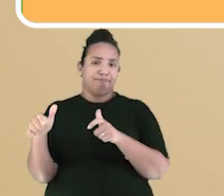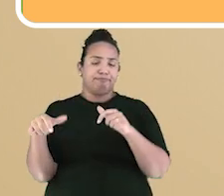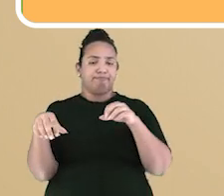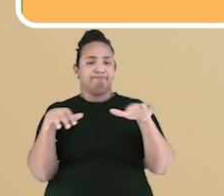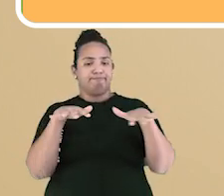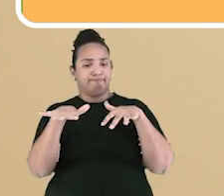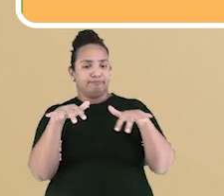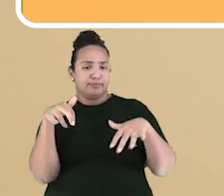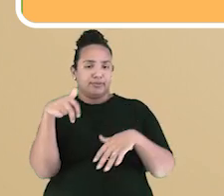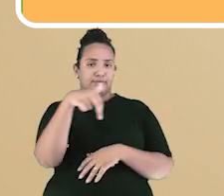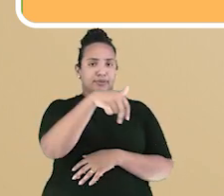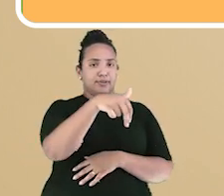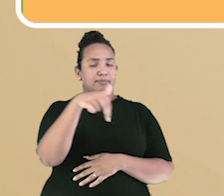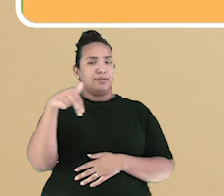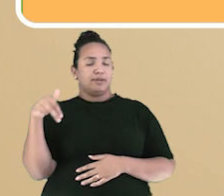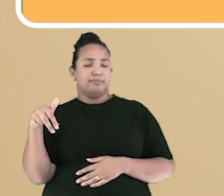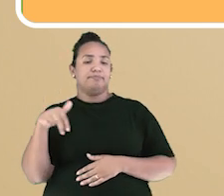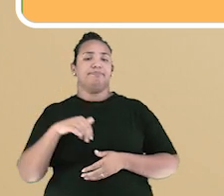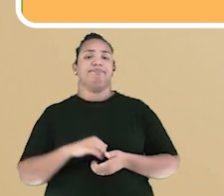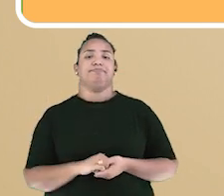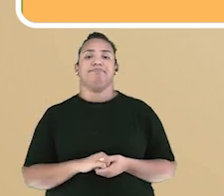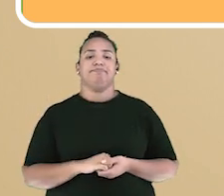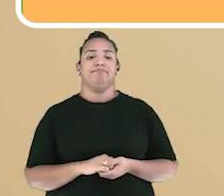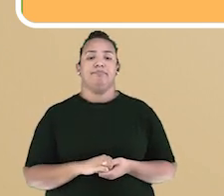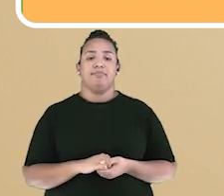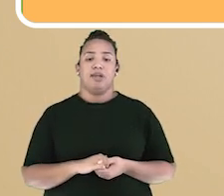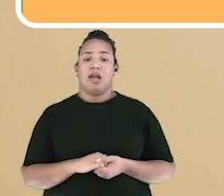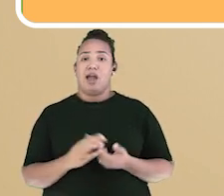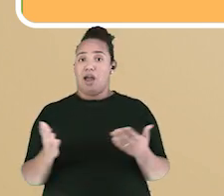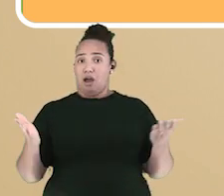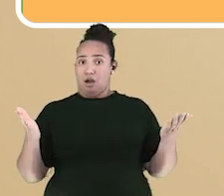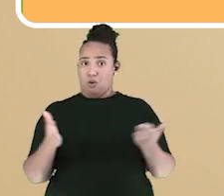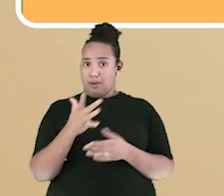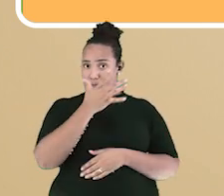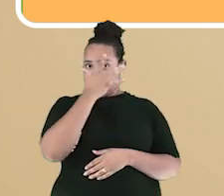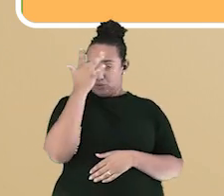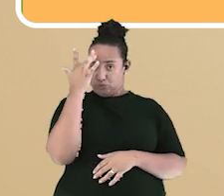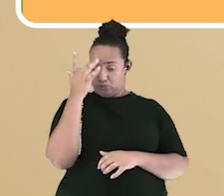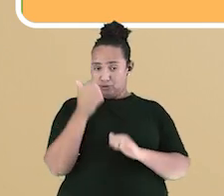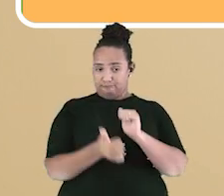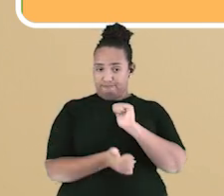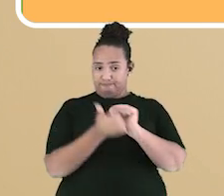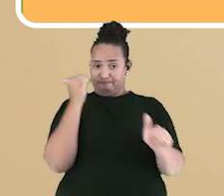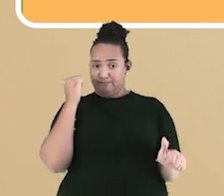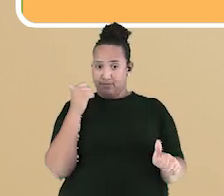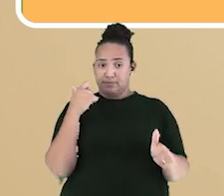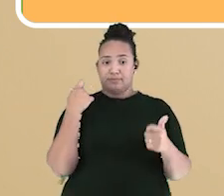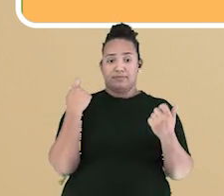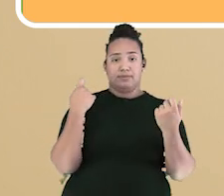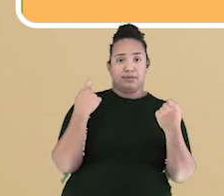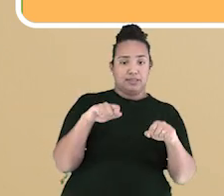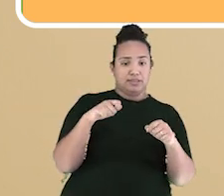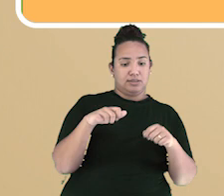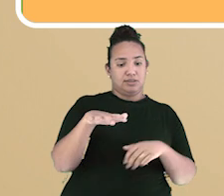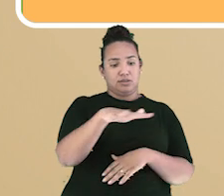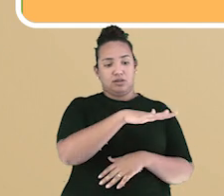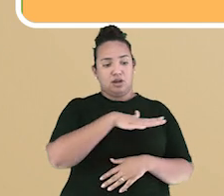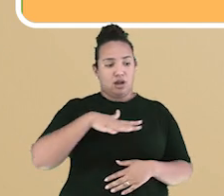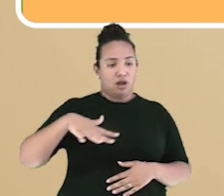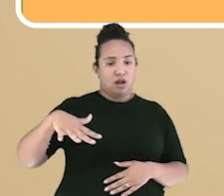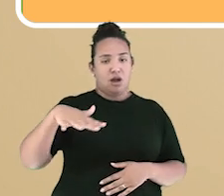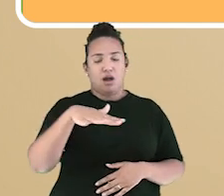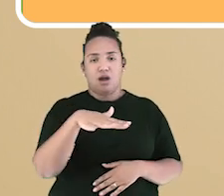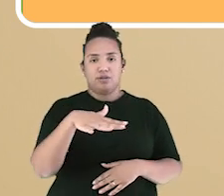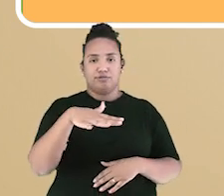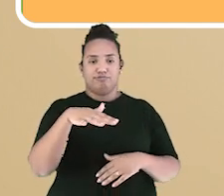lazer, Eventualmente precisa sair para alguma coisa. Já quem pratica esportes vai saltar, vai passar por terreno acidentado,